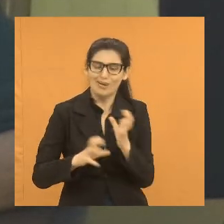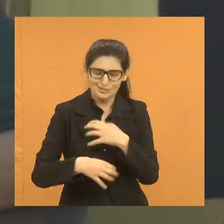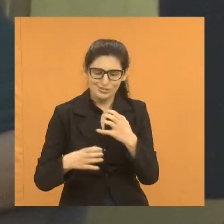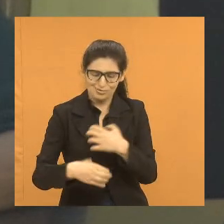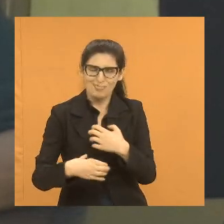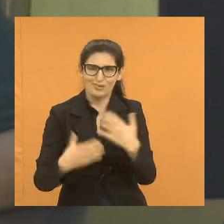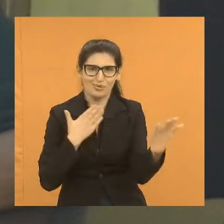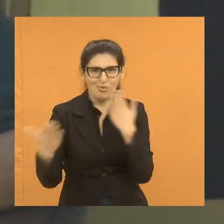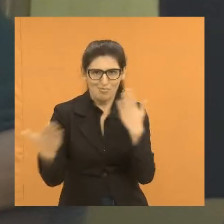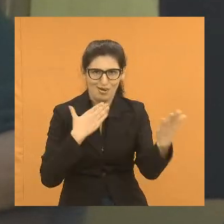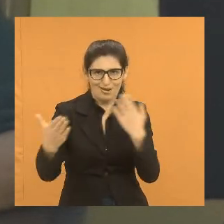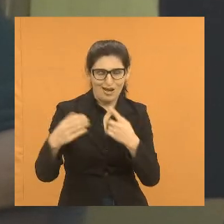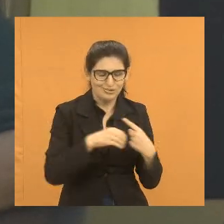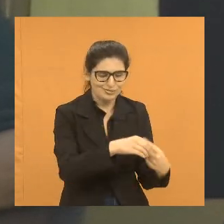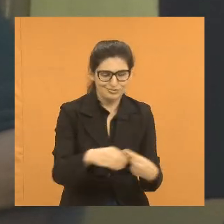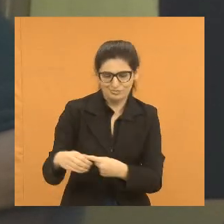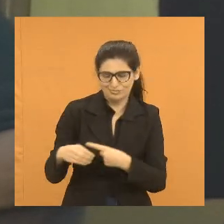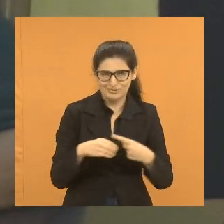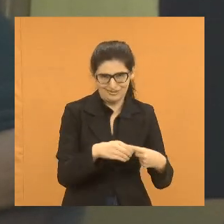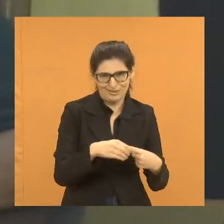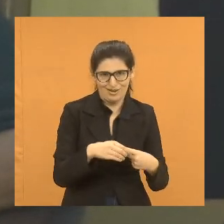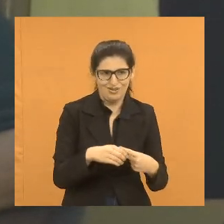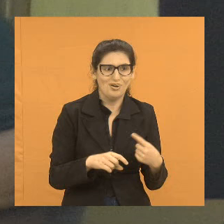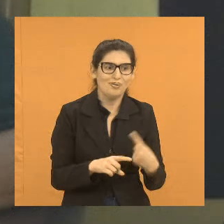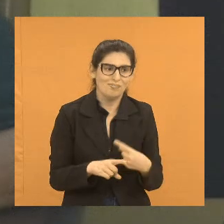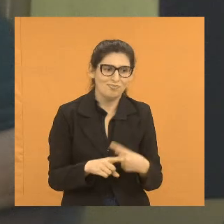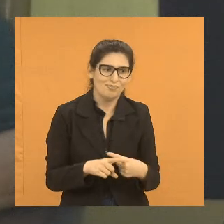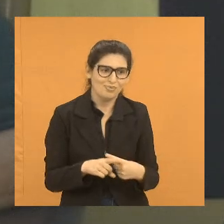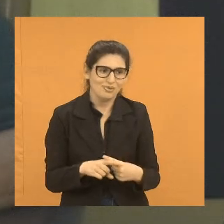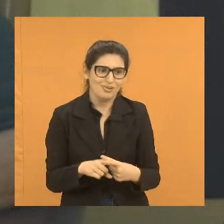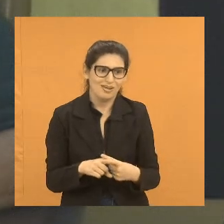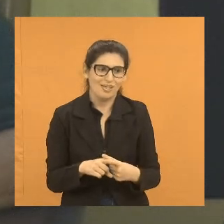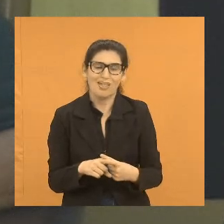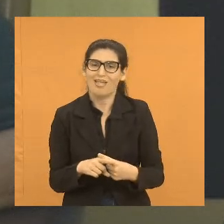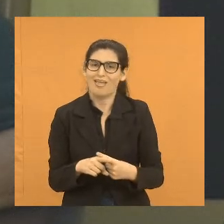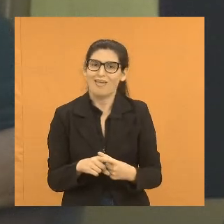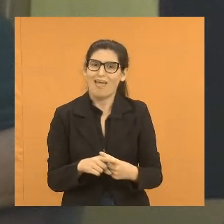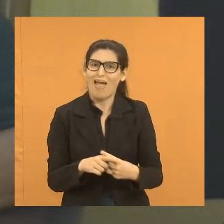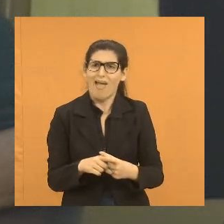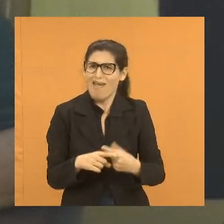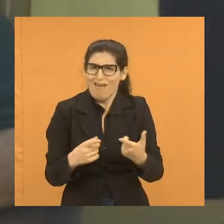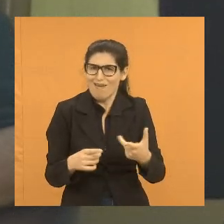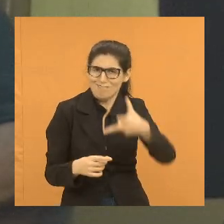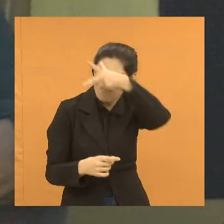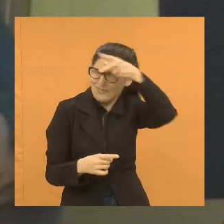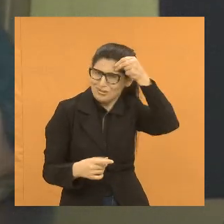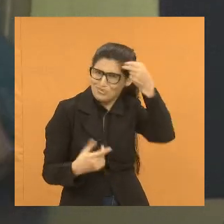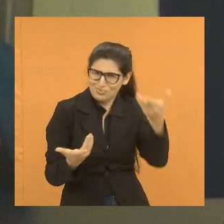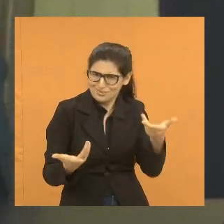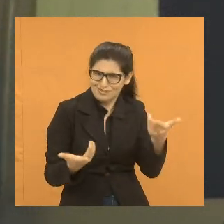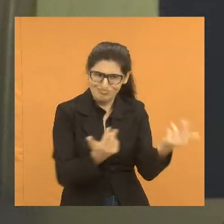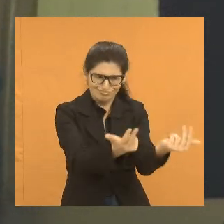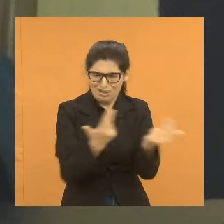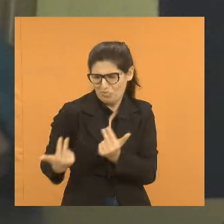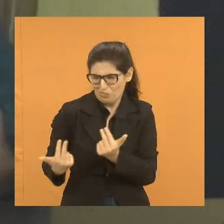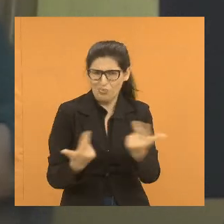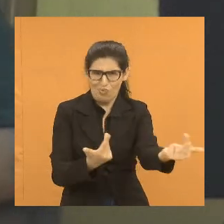precisa descaracterizar isso por conta que é a mesma prestadora de serviço, né? Então, a gente entende